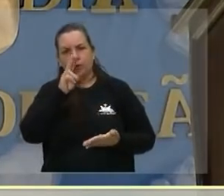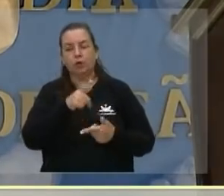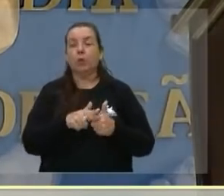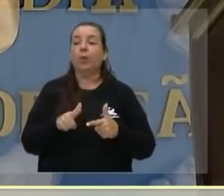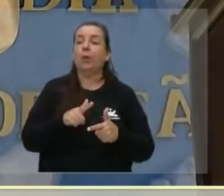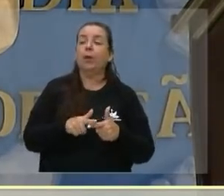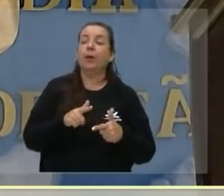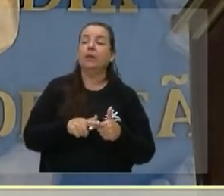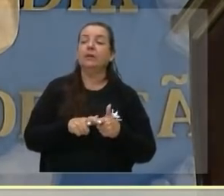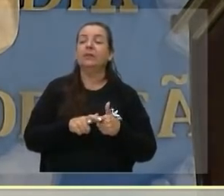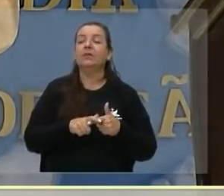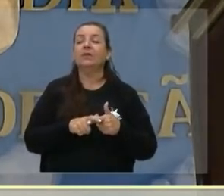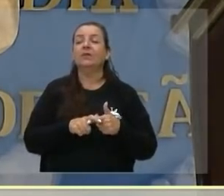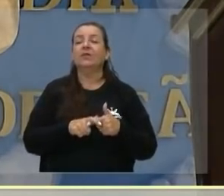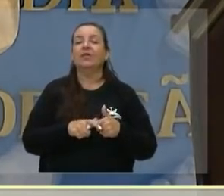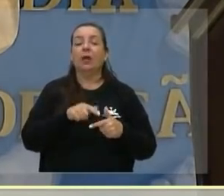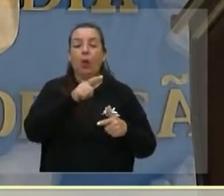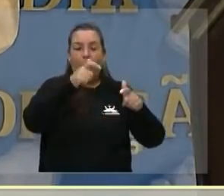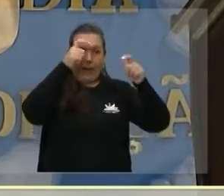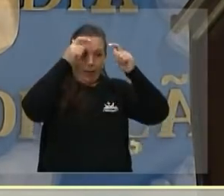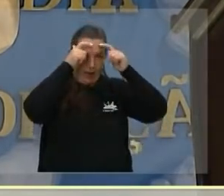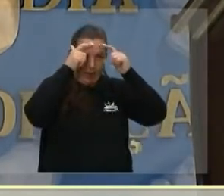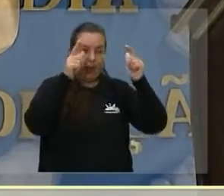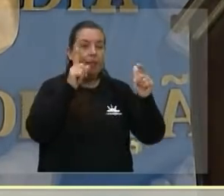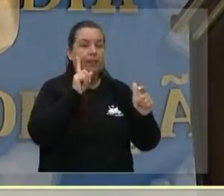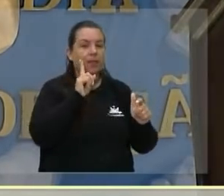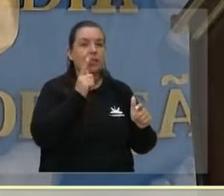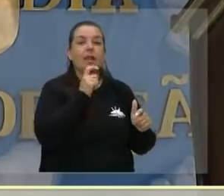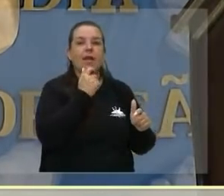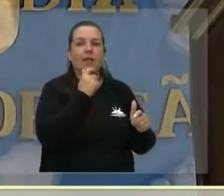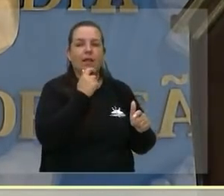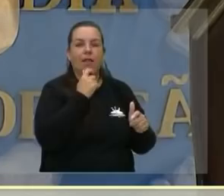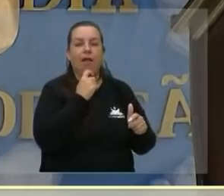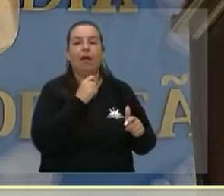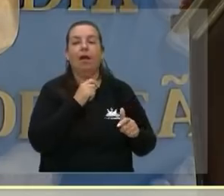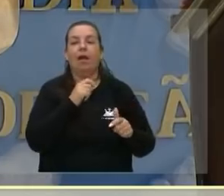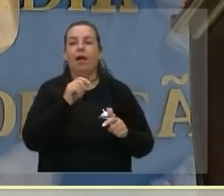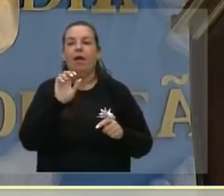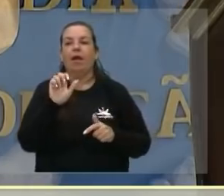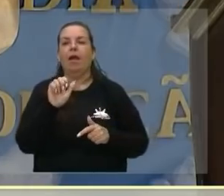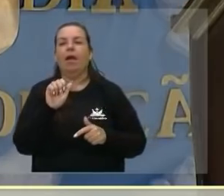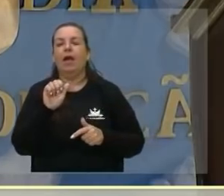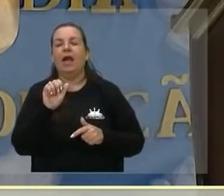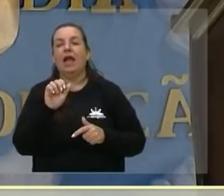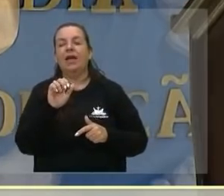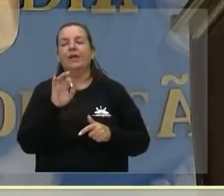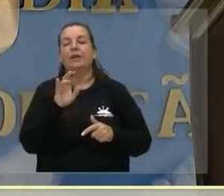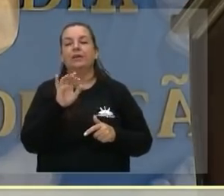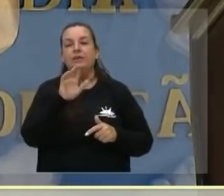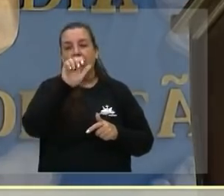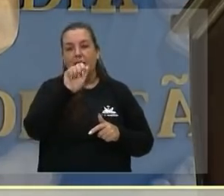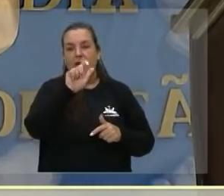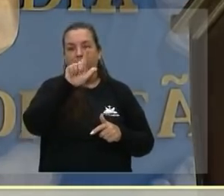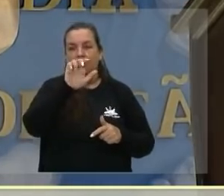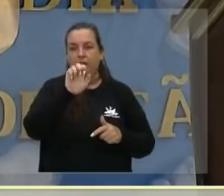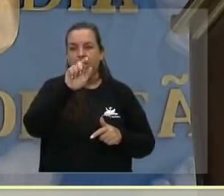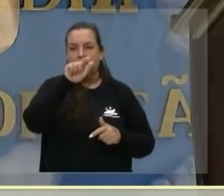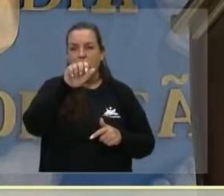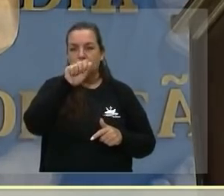problema o grande rei da inglaterra não sei grande close alexandre